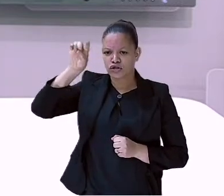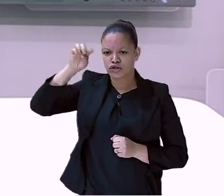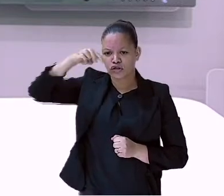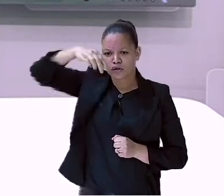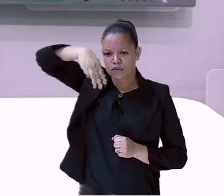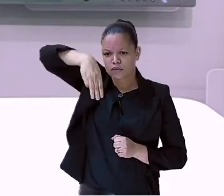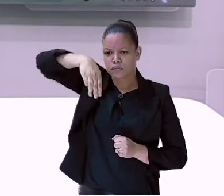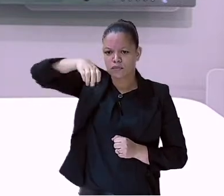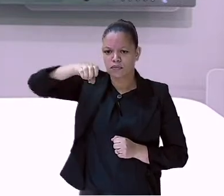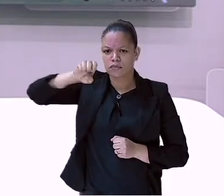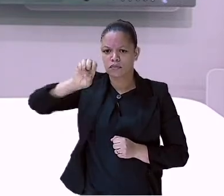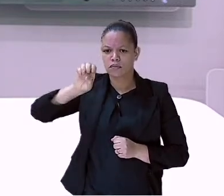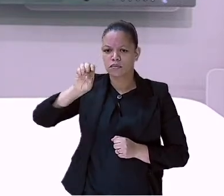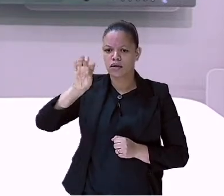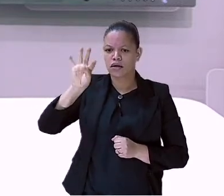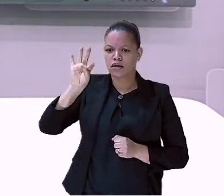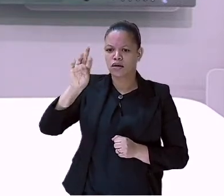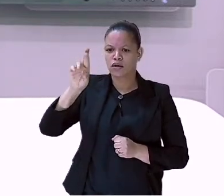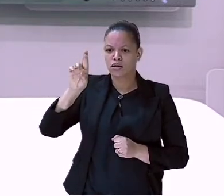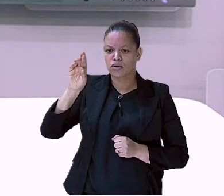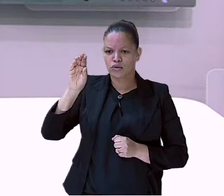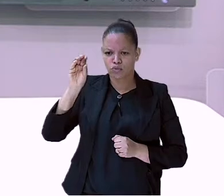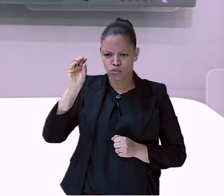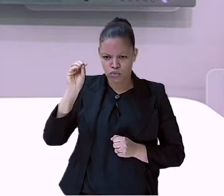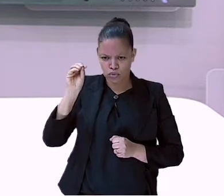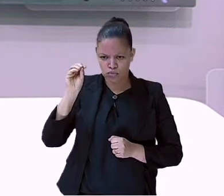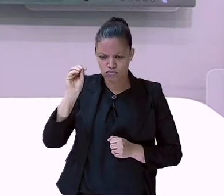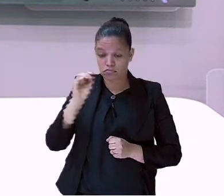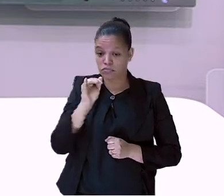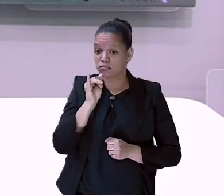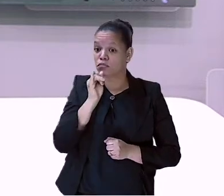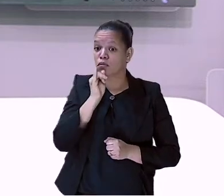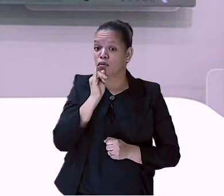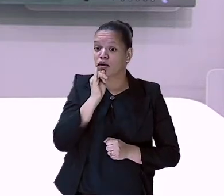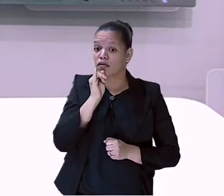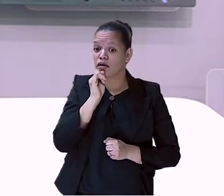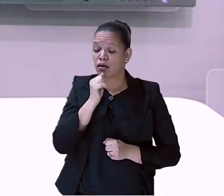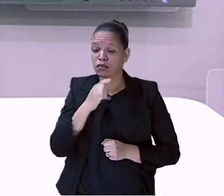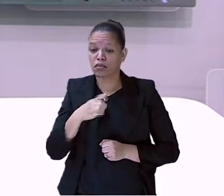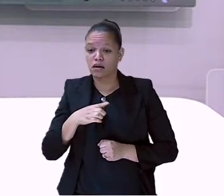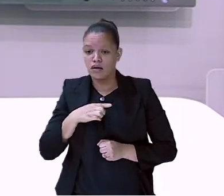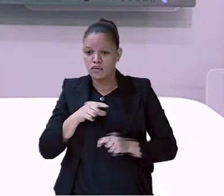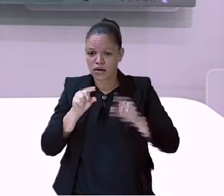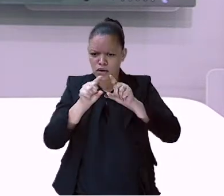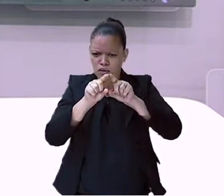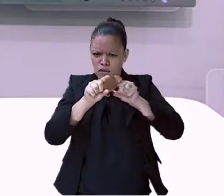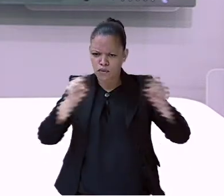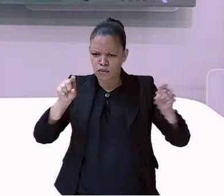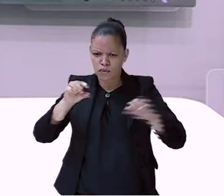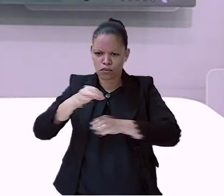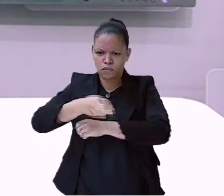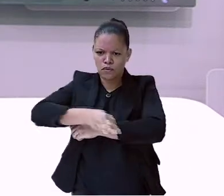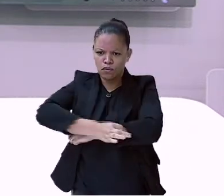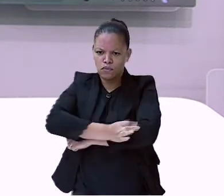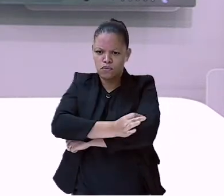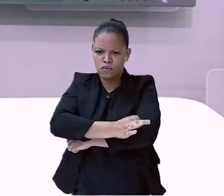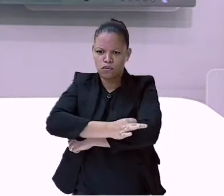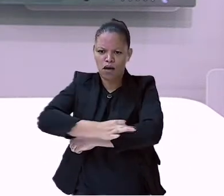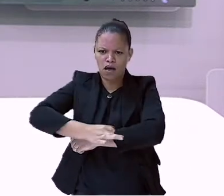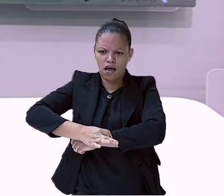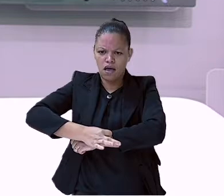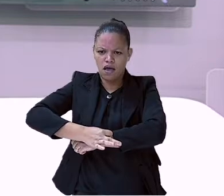uma régua de 30 centímetros. Cada risquinho desse, ó, 1, 2, 3,